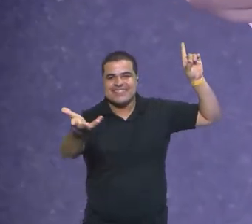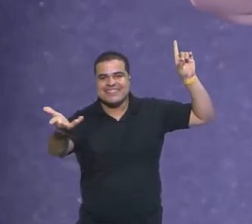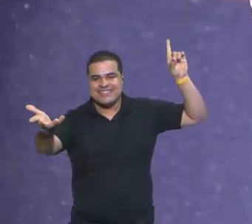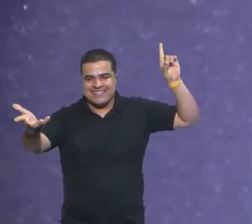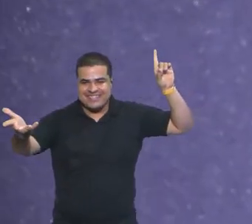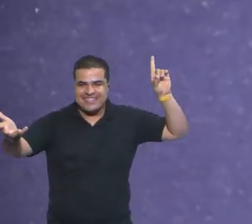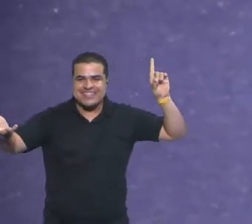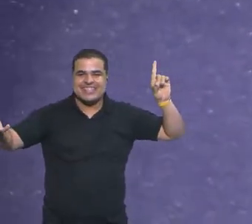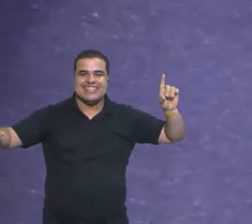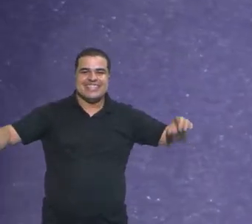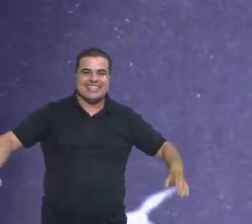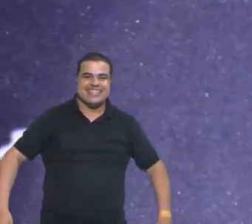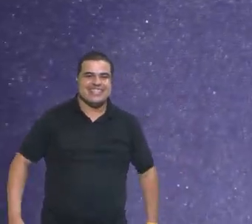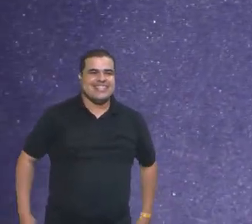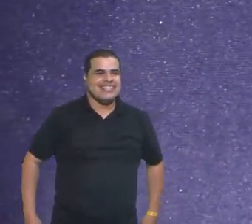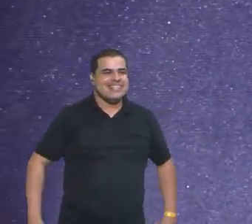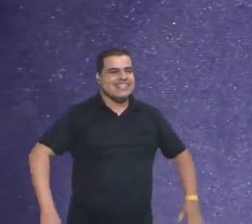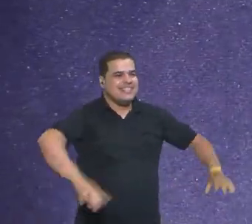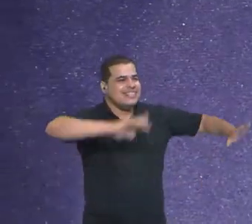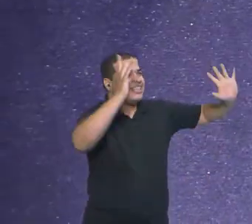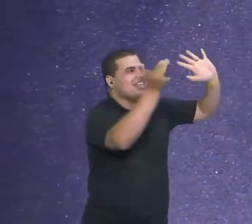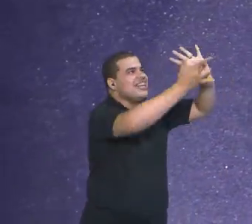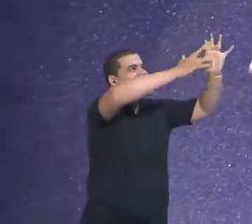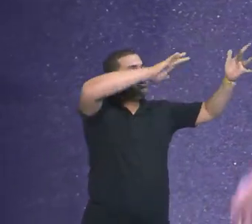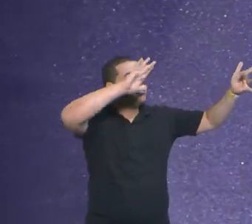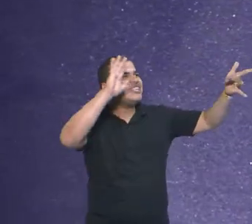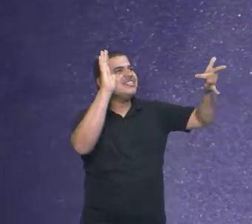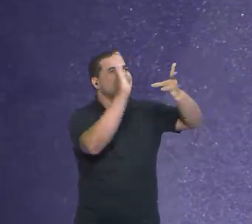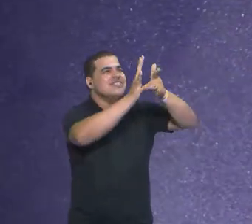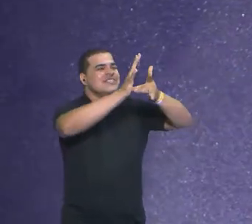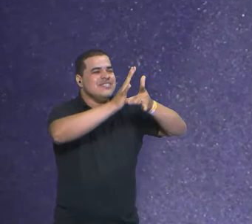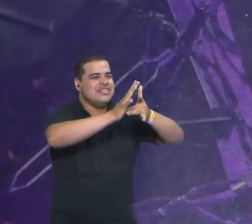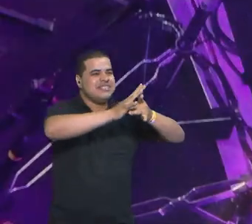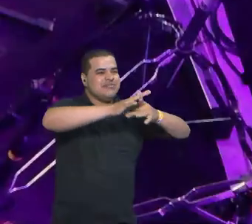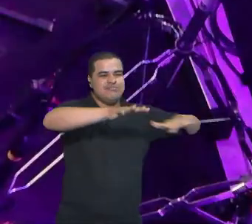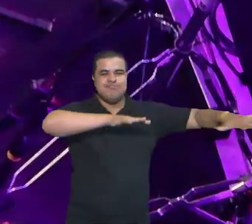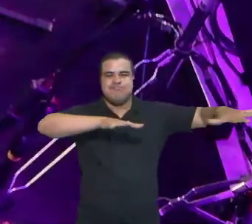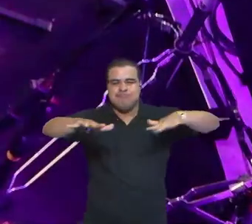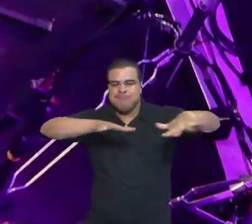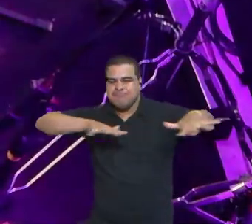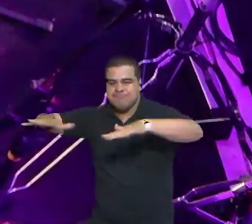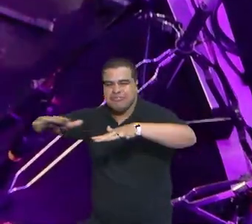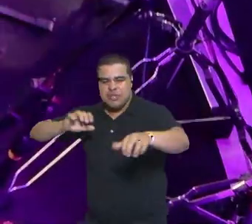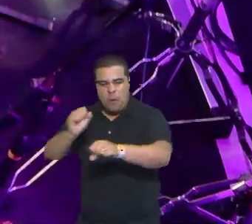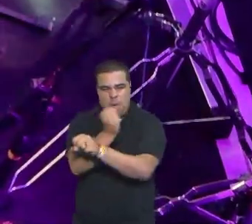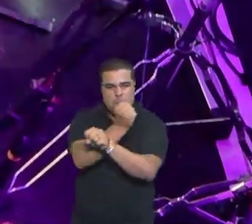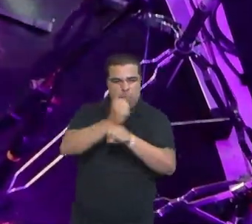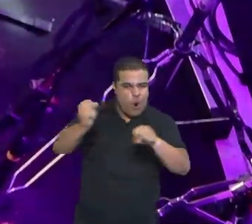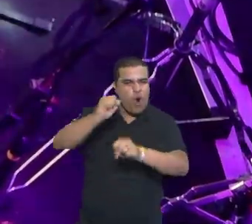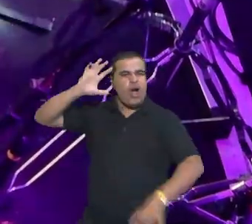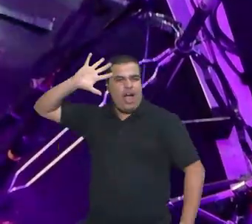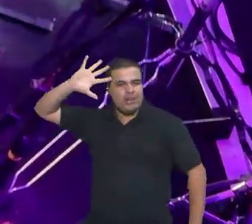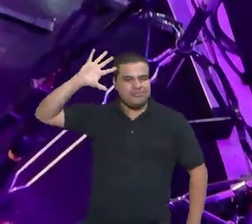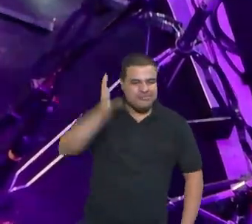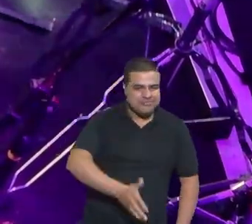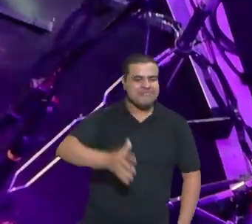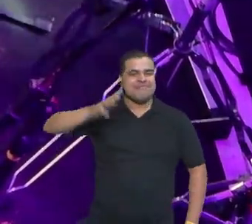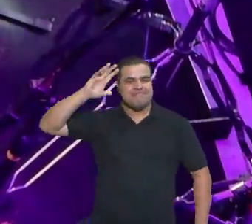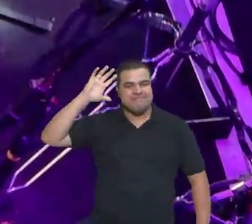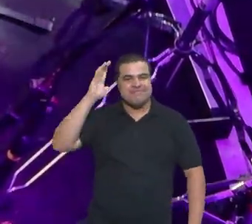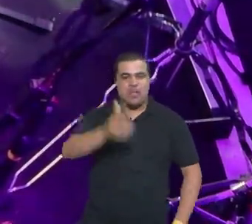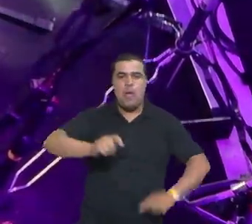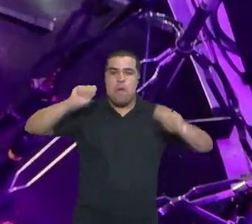Caruaru declare comigo Cristo move as